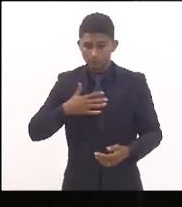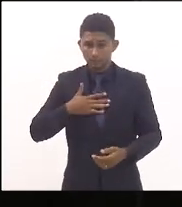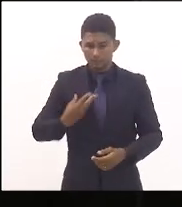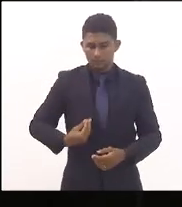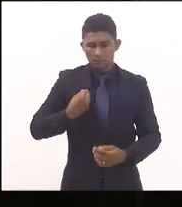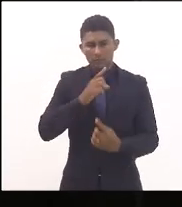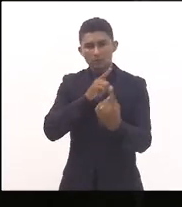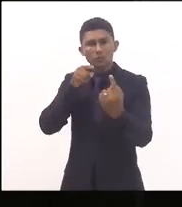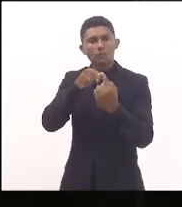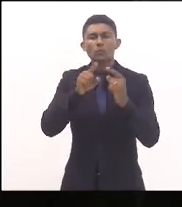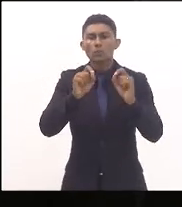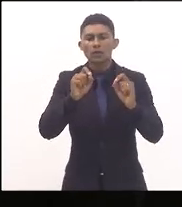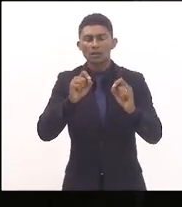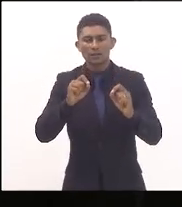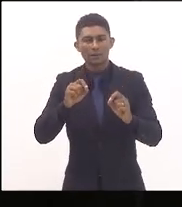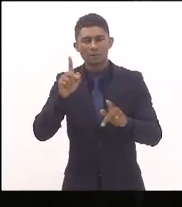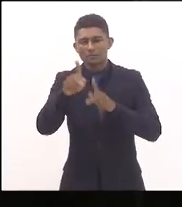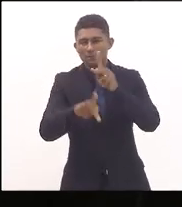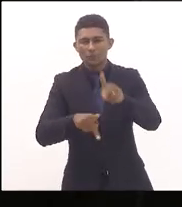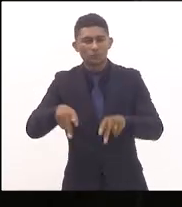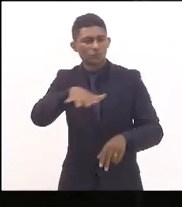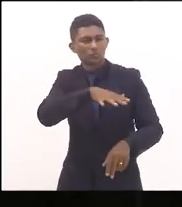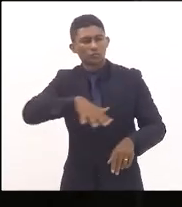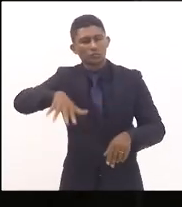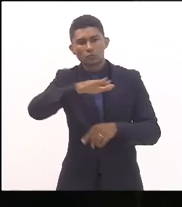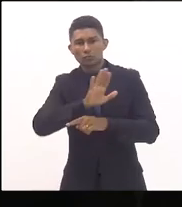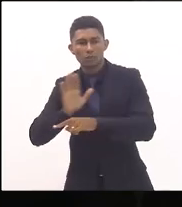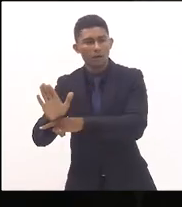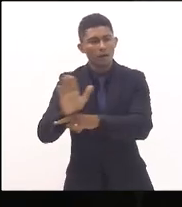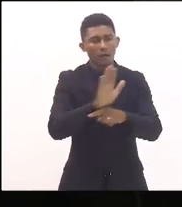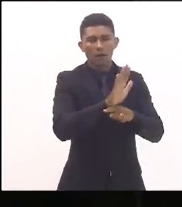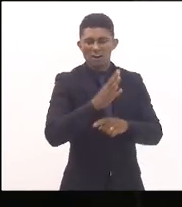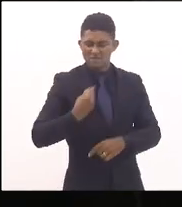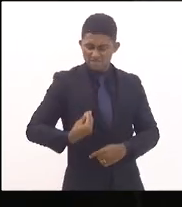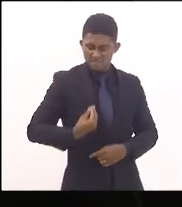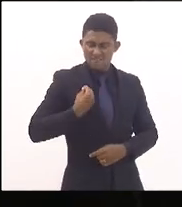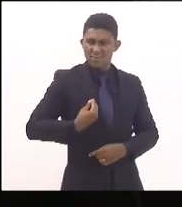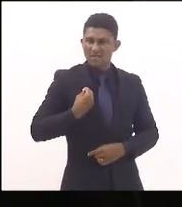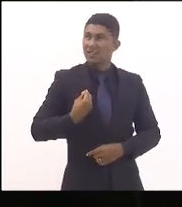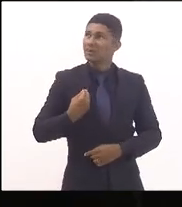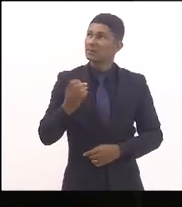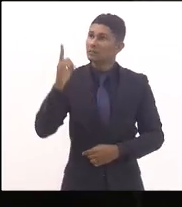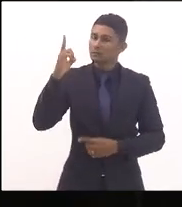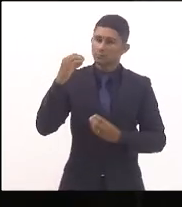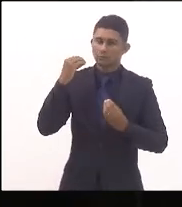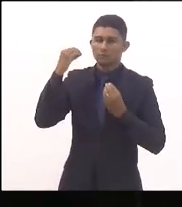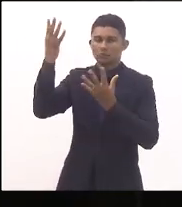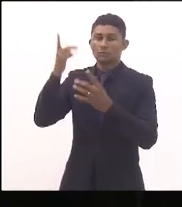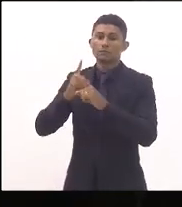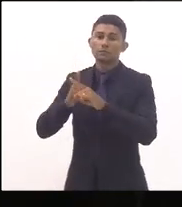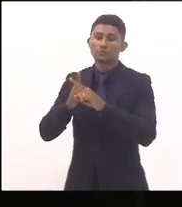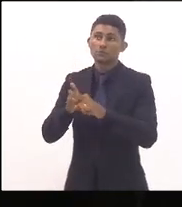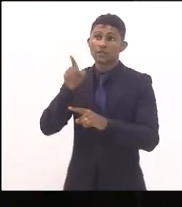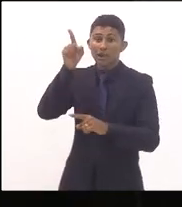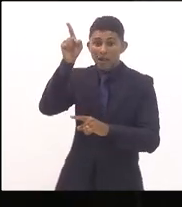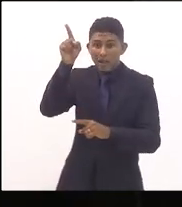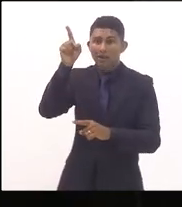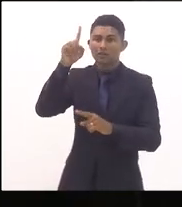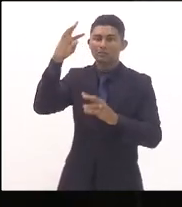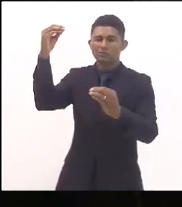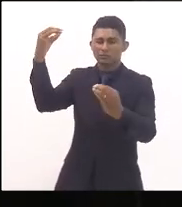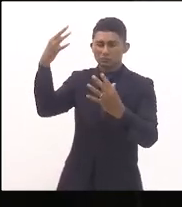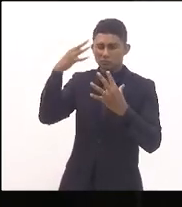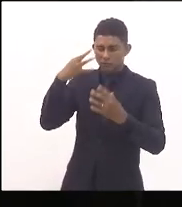é servir e servir ao próximo E para isso eu entrego a minha vida nas mãos de Deus porque ele conduz a minha